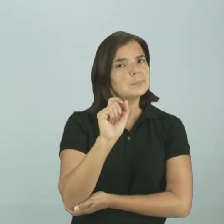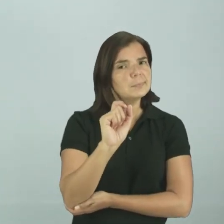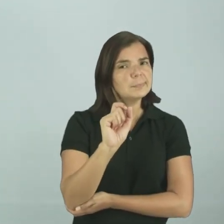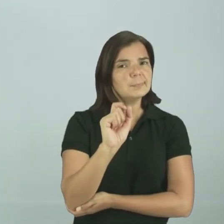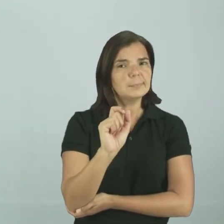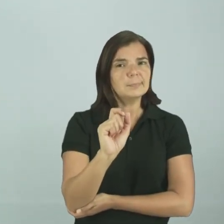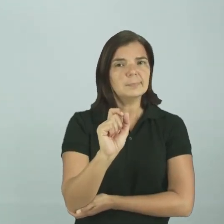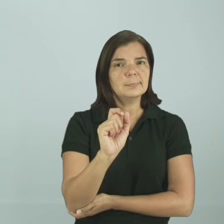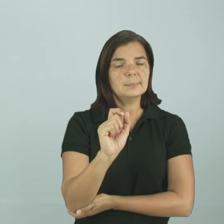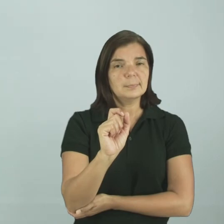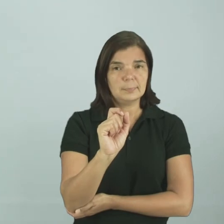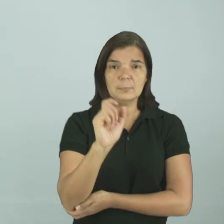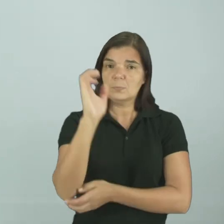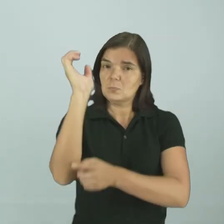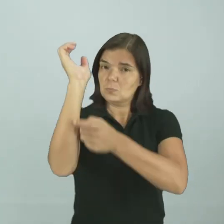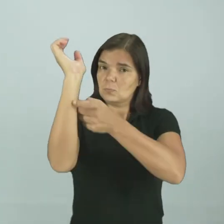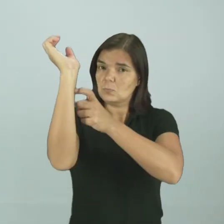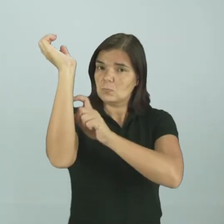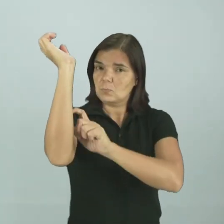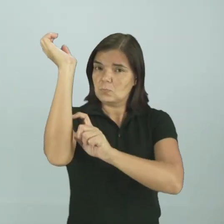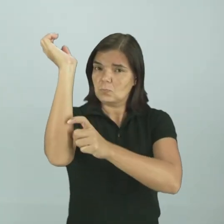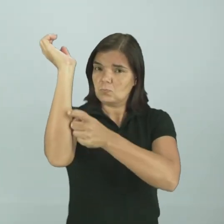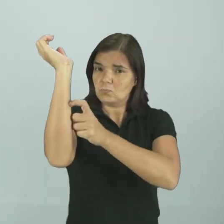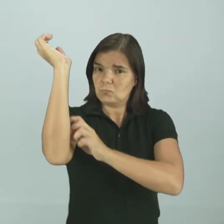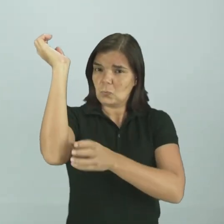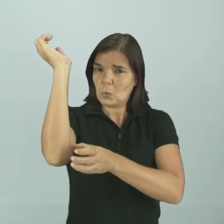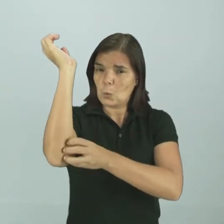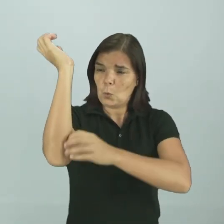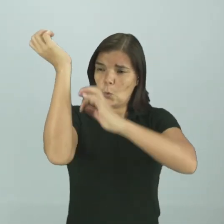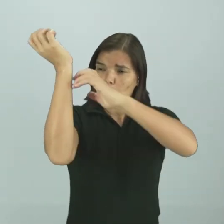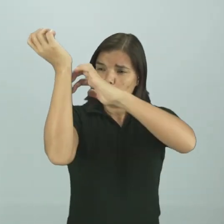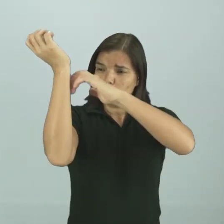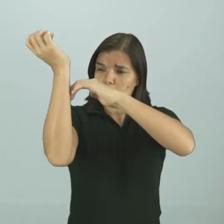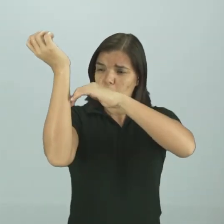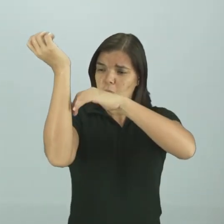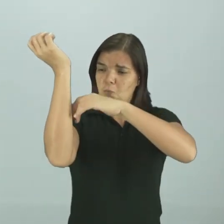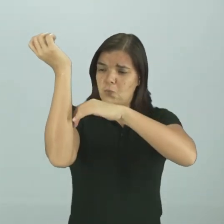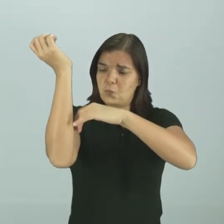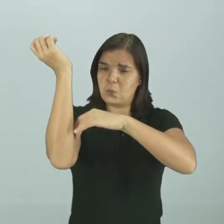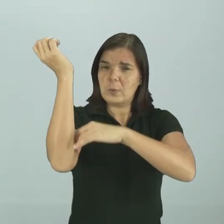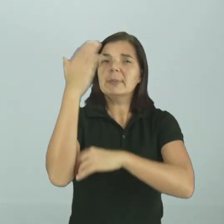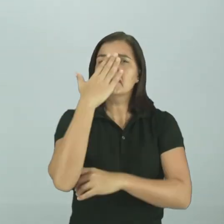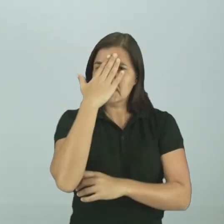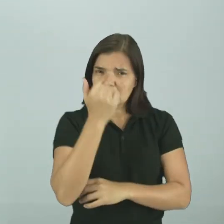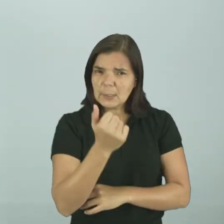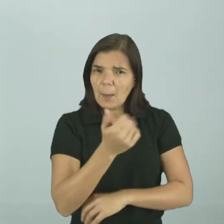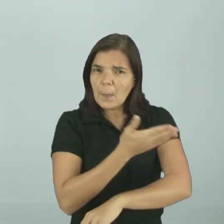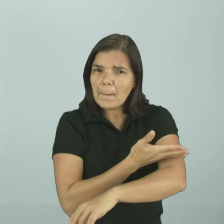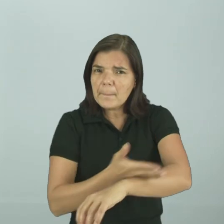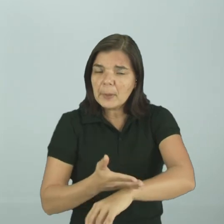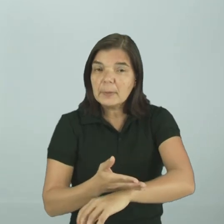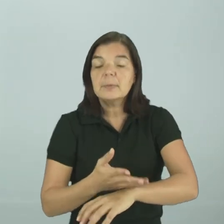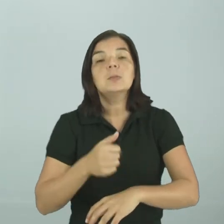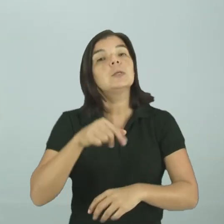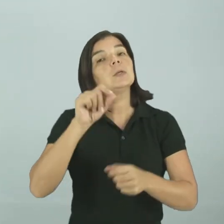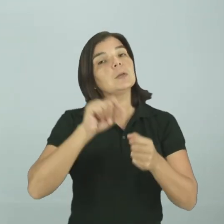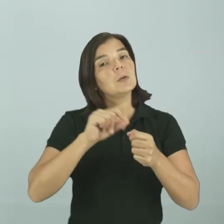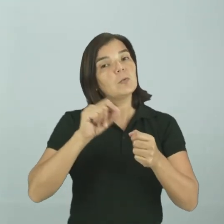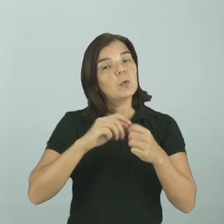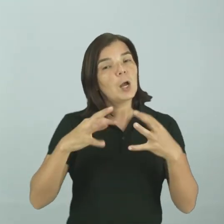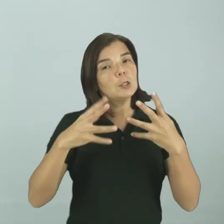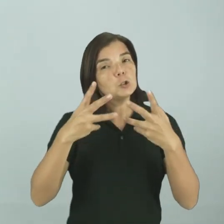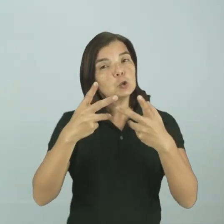seria o látex, a parte branquinha lá que sai da seringueira? Quem faz isso tudo?